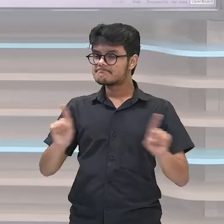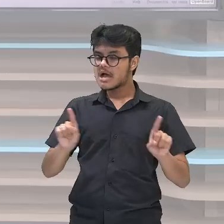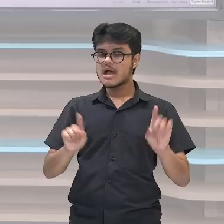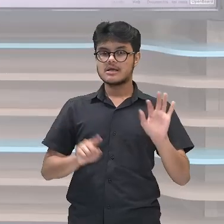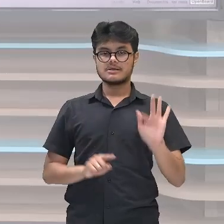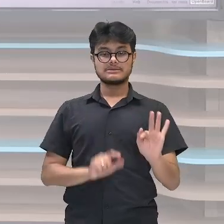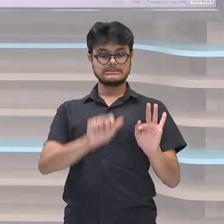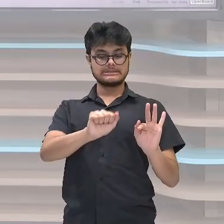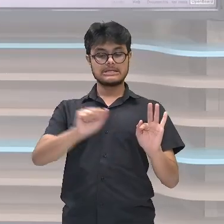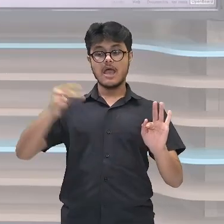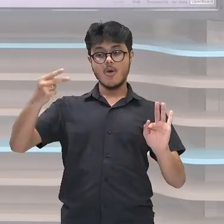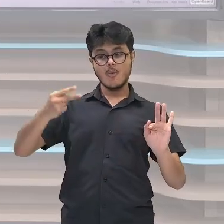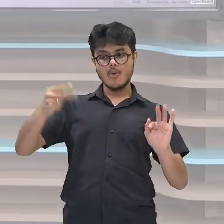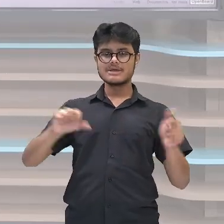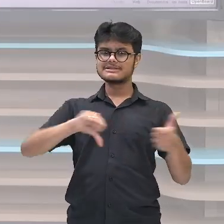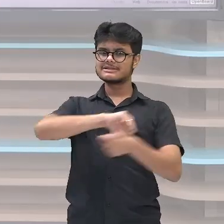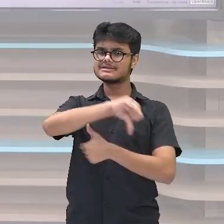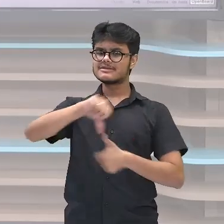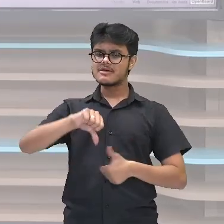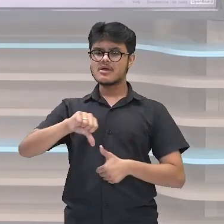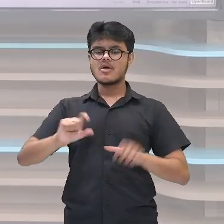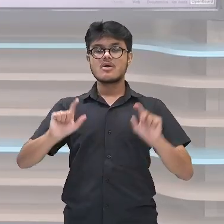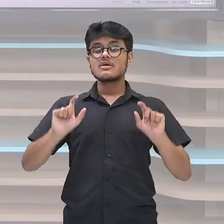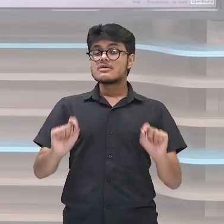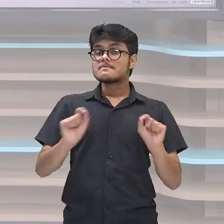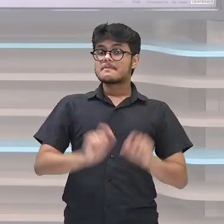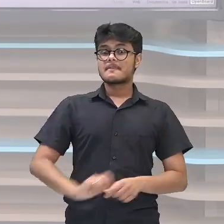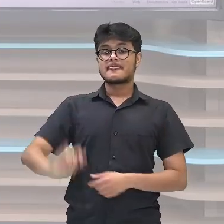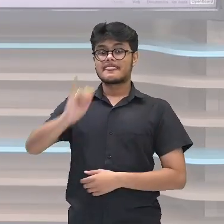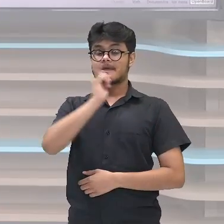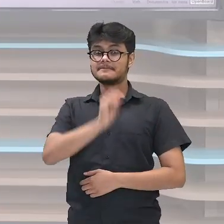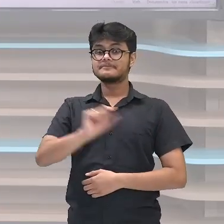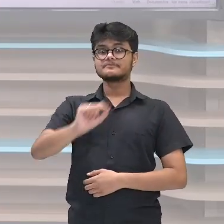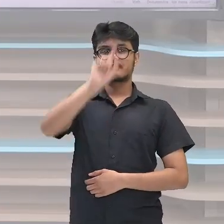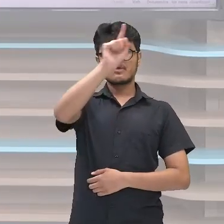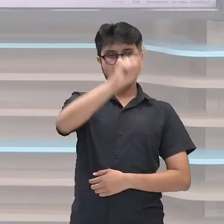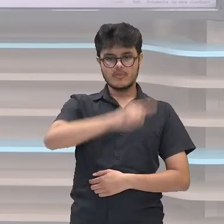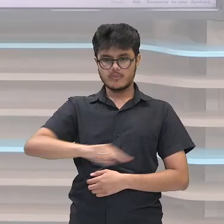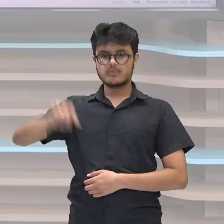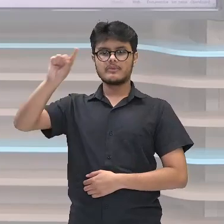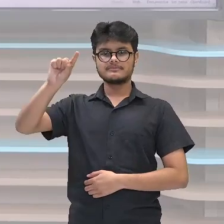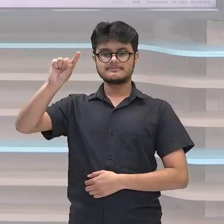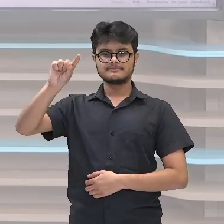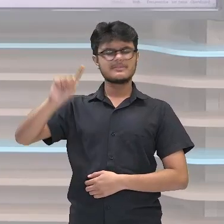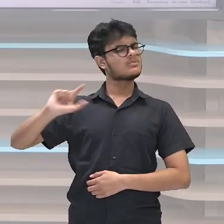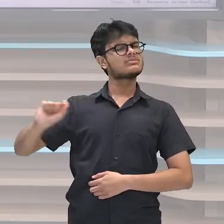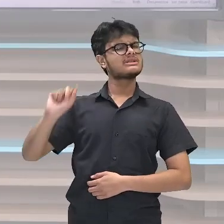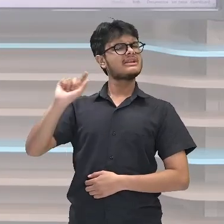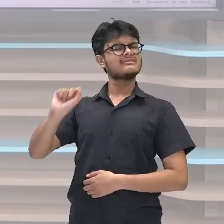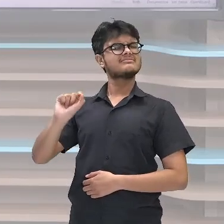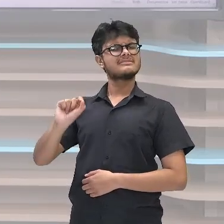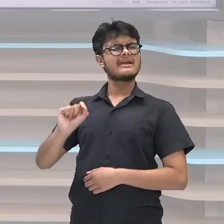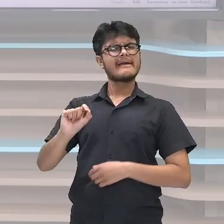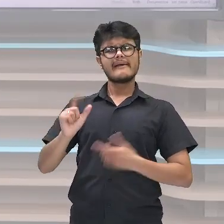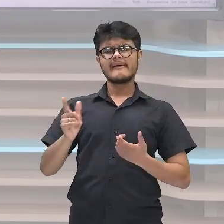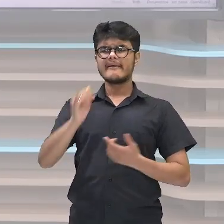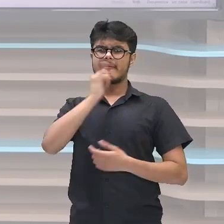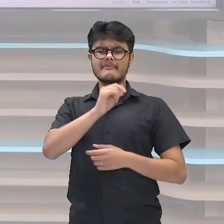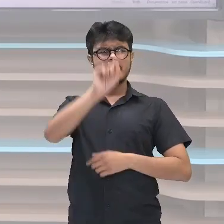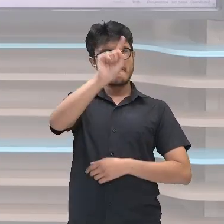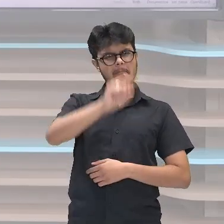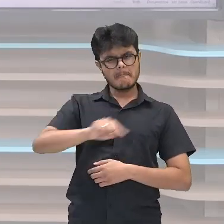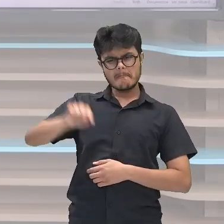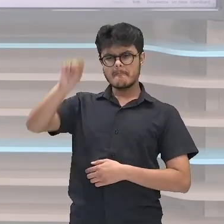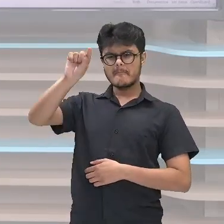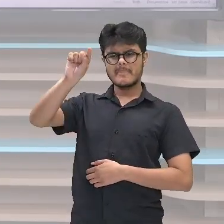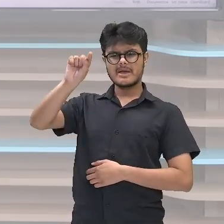quadrática, vai mudar um pouquinho. Vai ser uma parábola. Quem lembra o que é uma parábola? Não é aquilo que